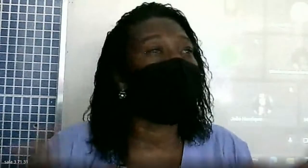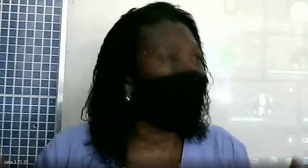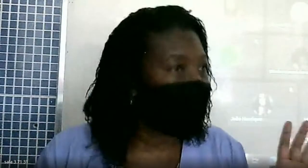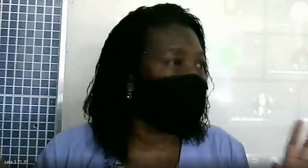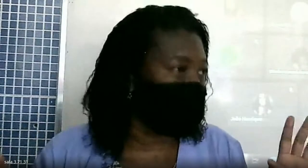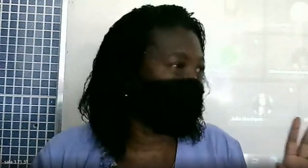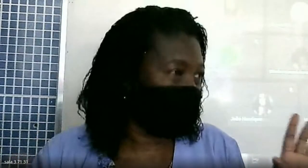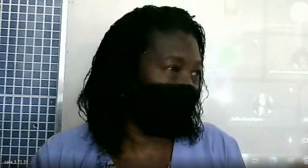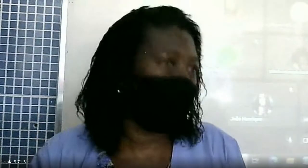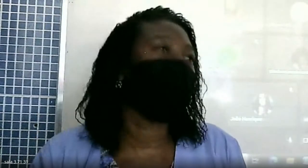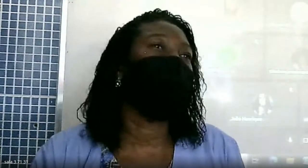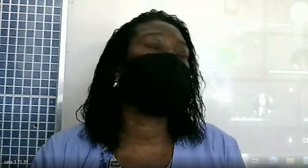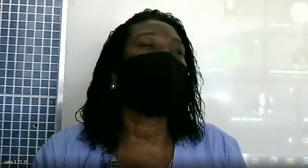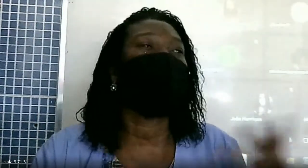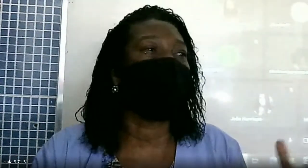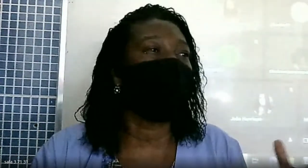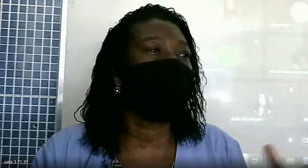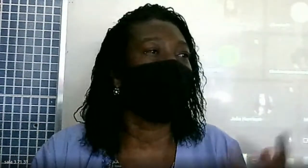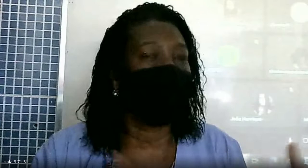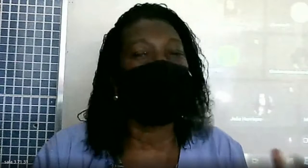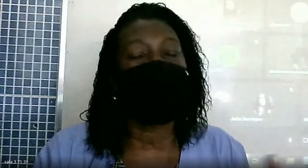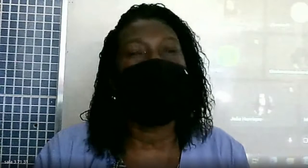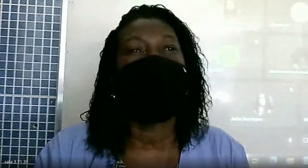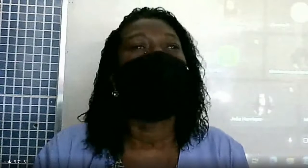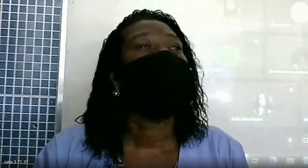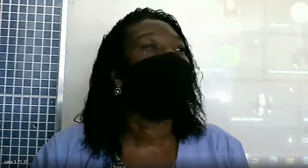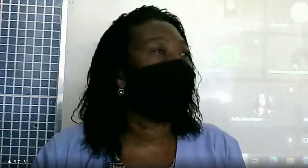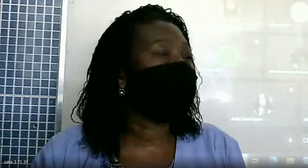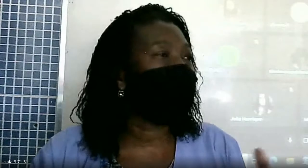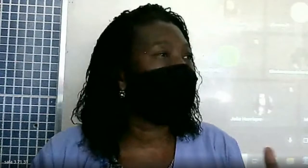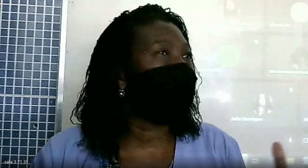Tinha passinho, né? Não era esse passinho de funk, não.